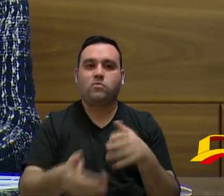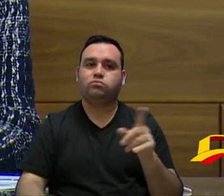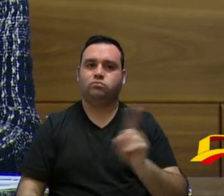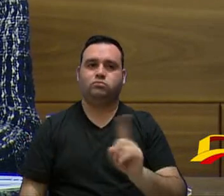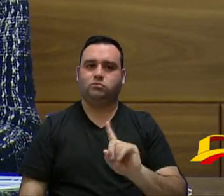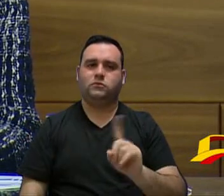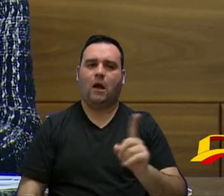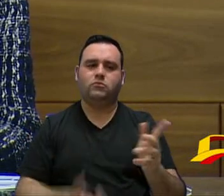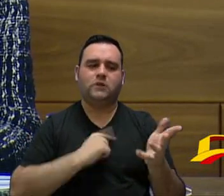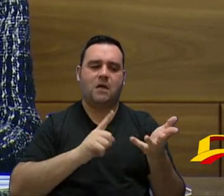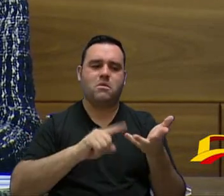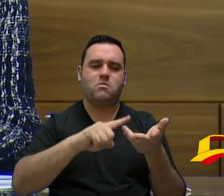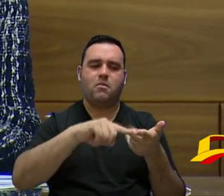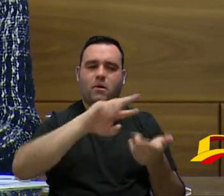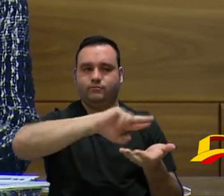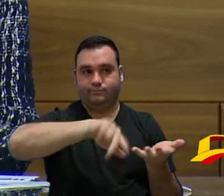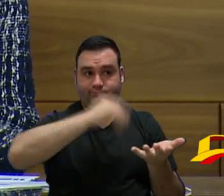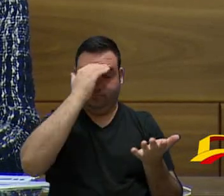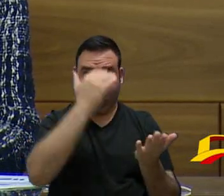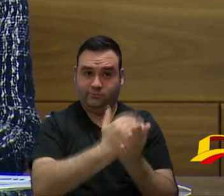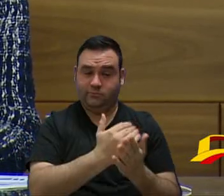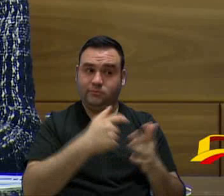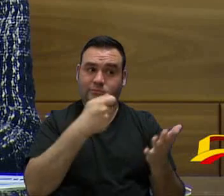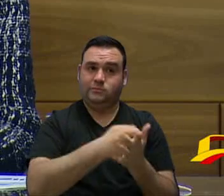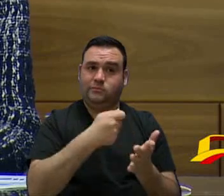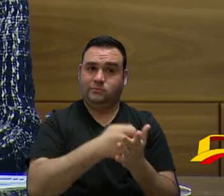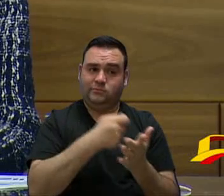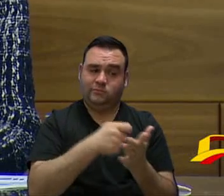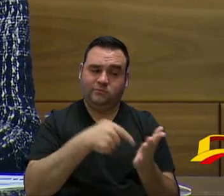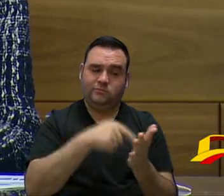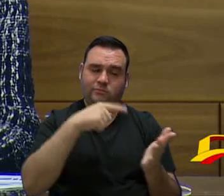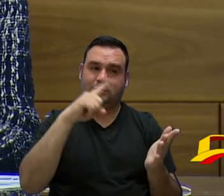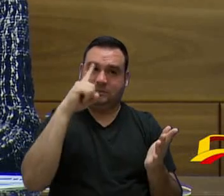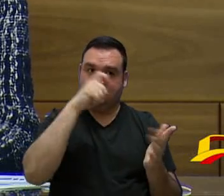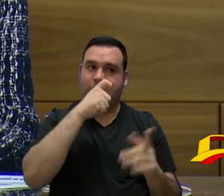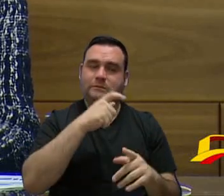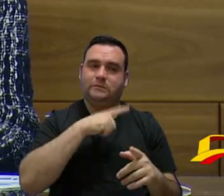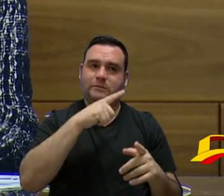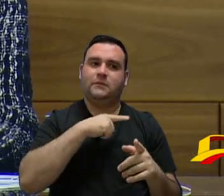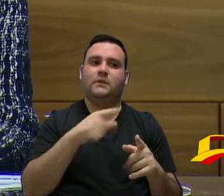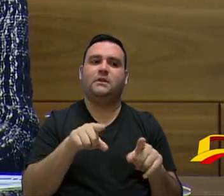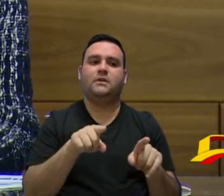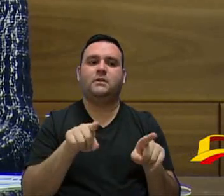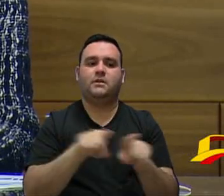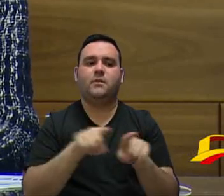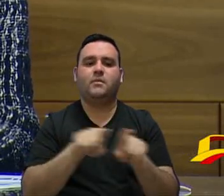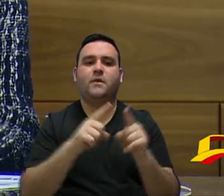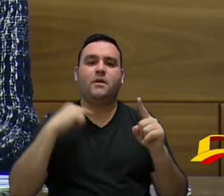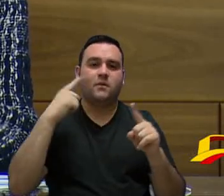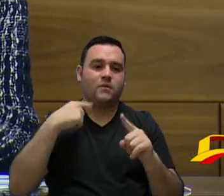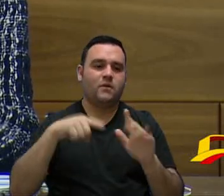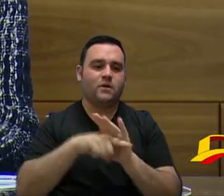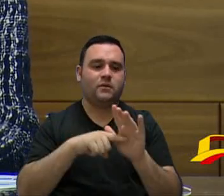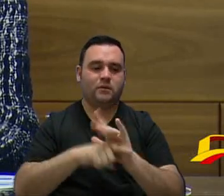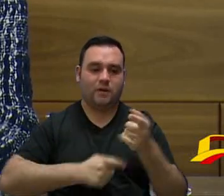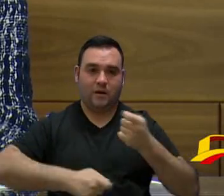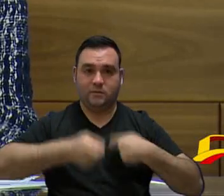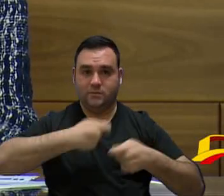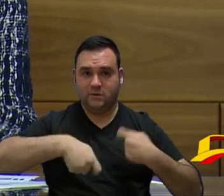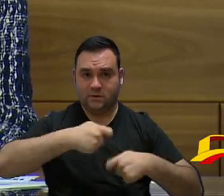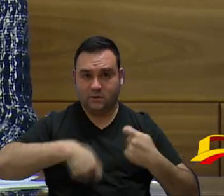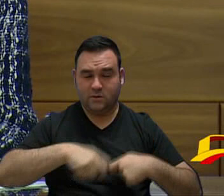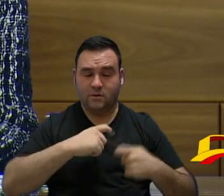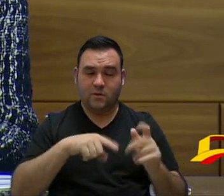bel-prazer ah tá então segue um processo rígido passa pela procuradoria administrativa